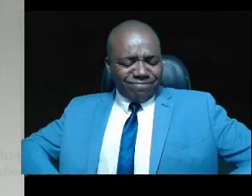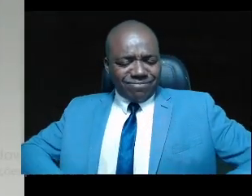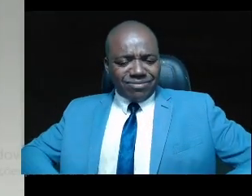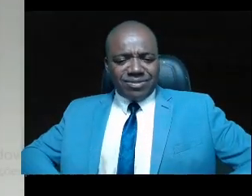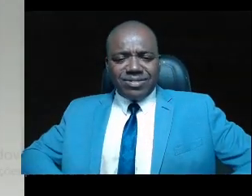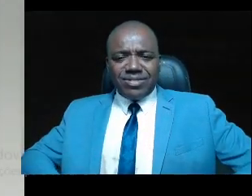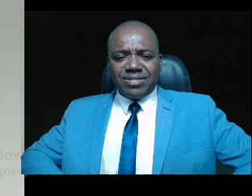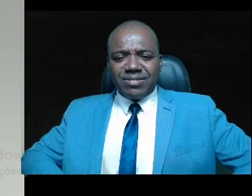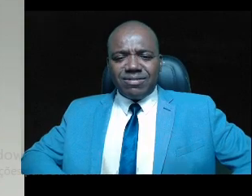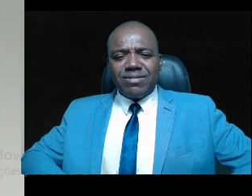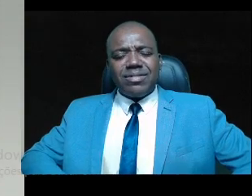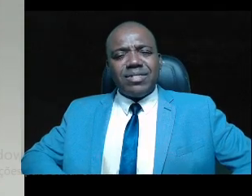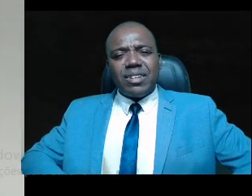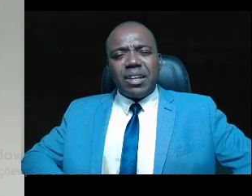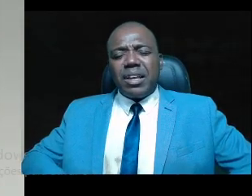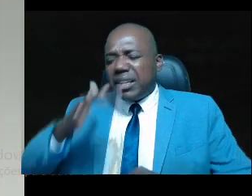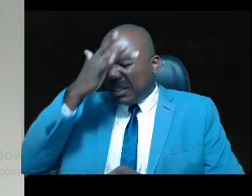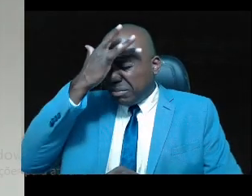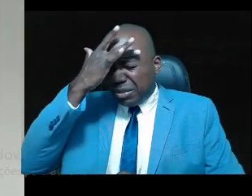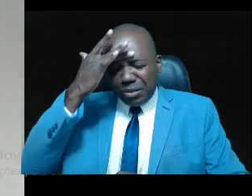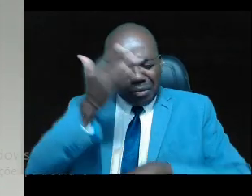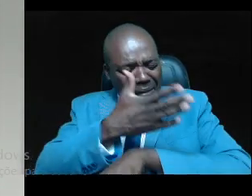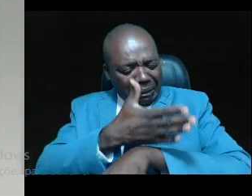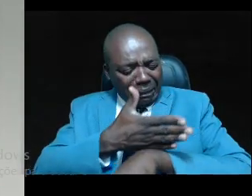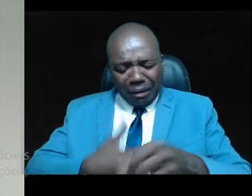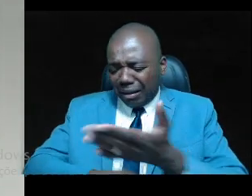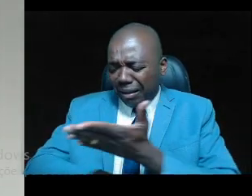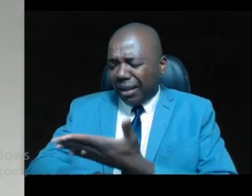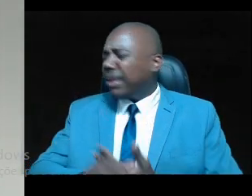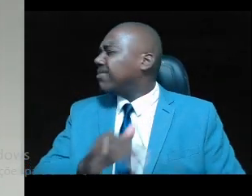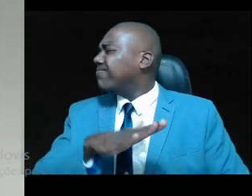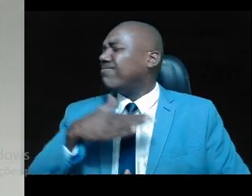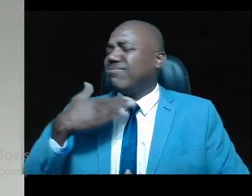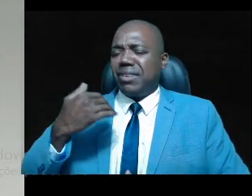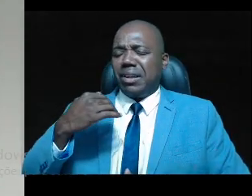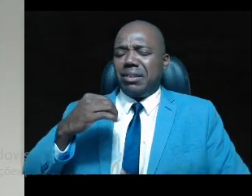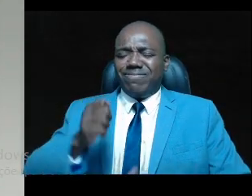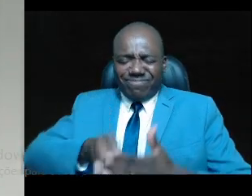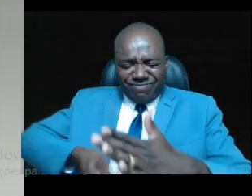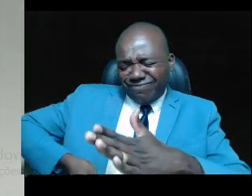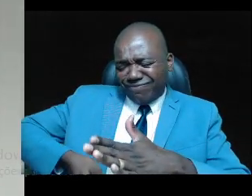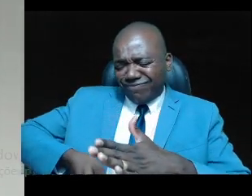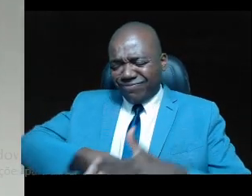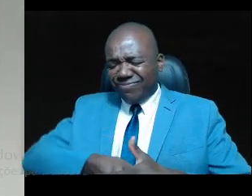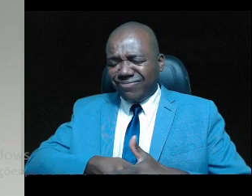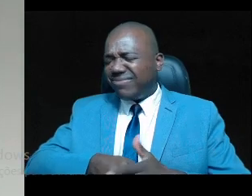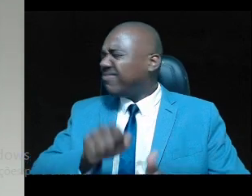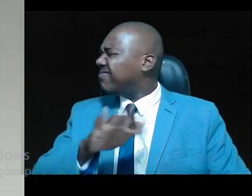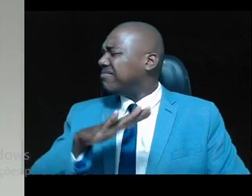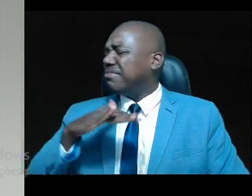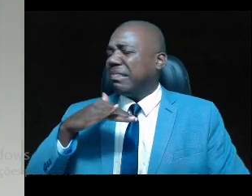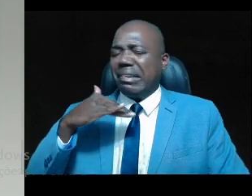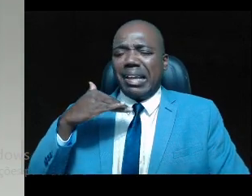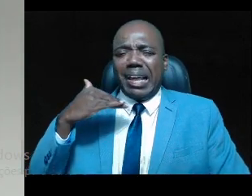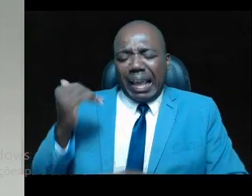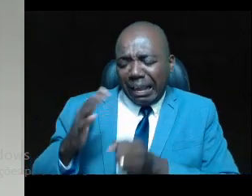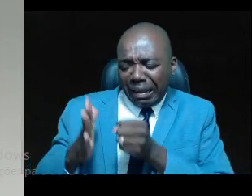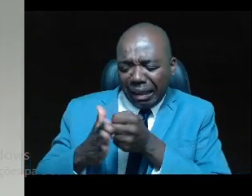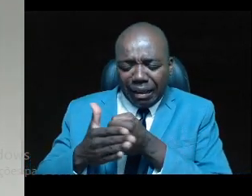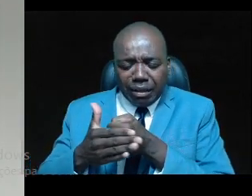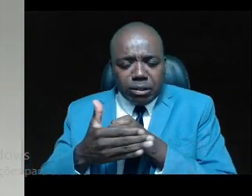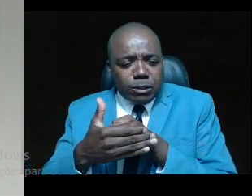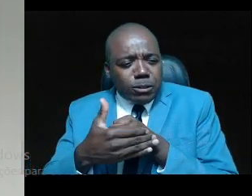Foram apedrejados, serrados, tentados, mortos ao fio da espada, andaram vestidos de peles de ovelhas e de